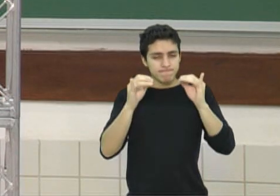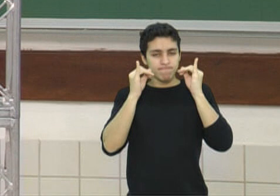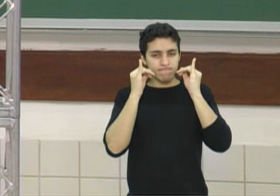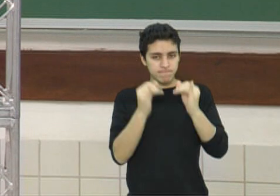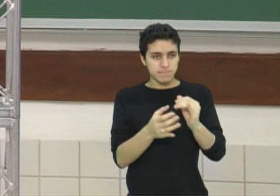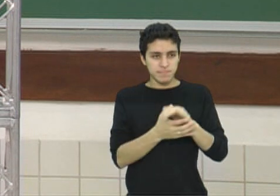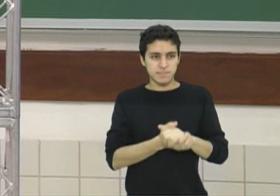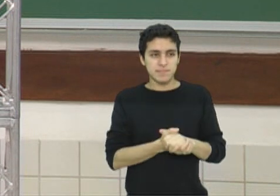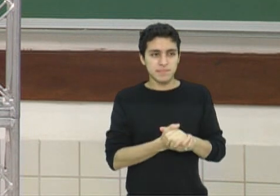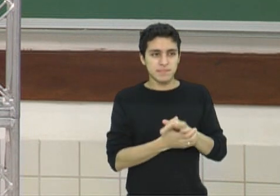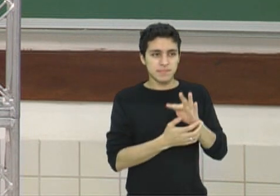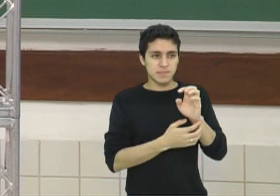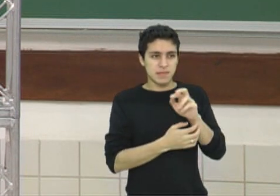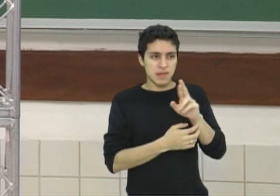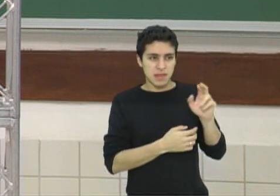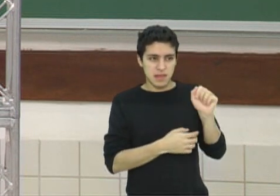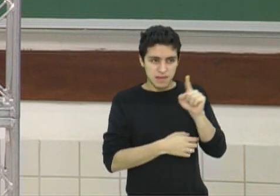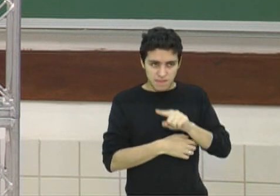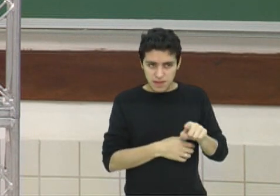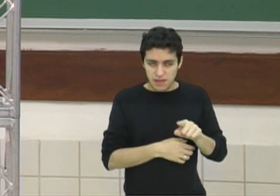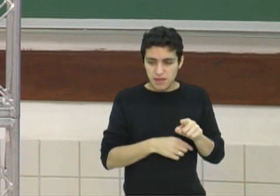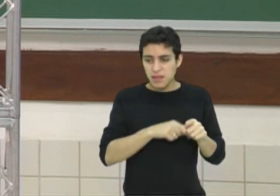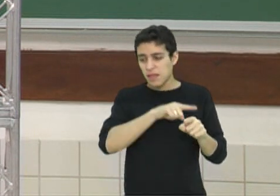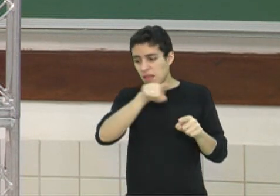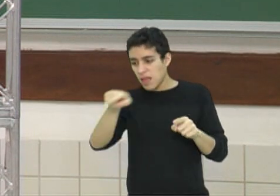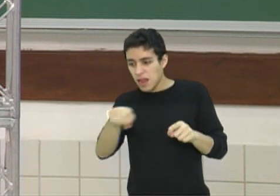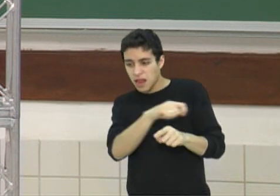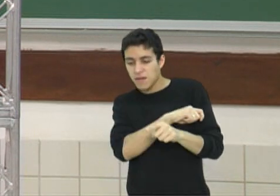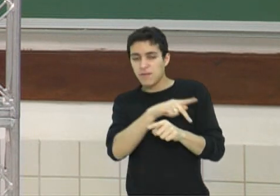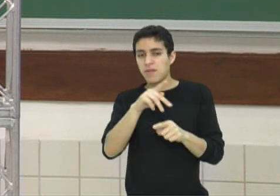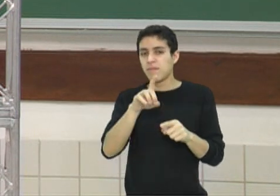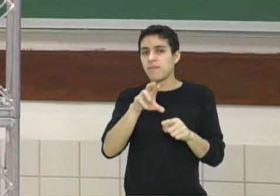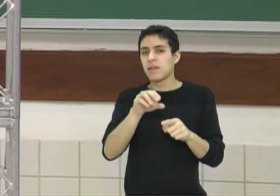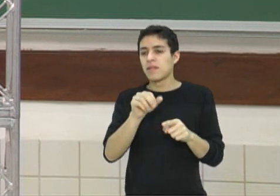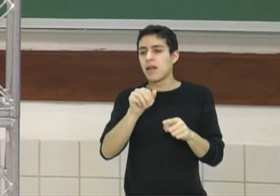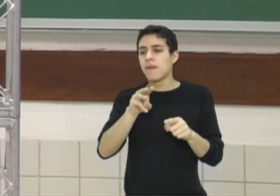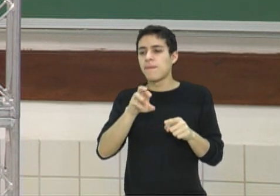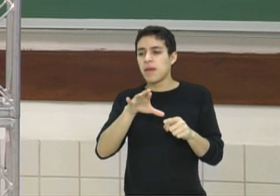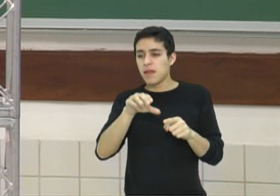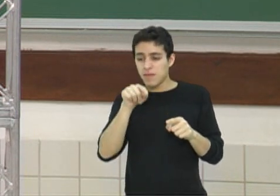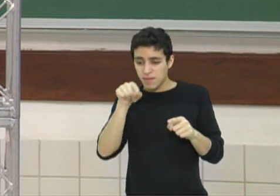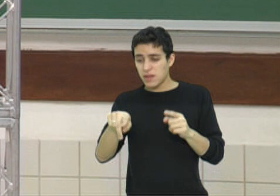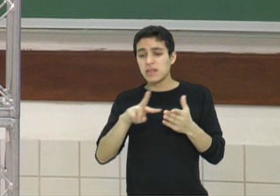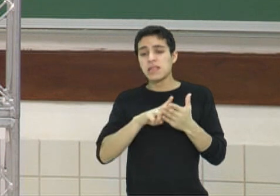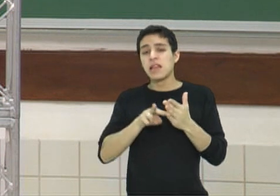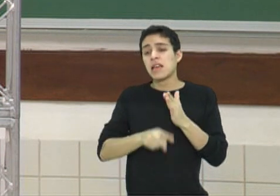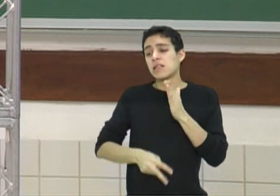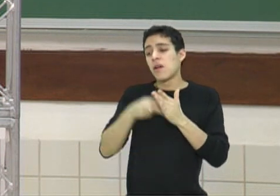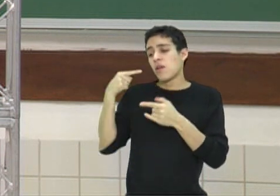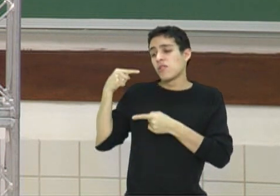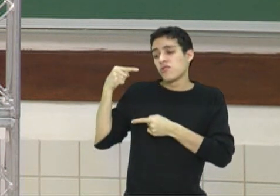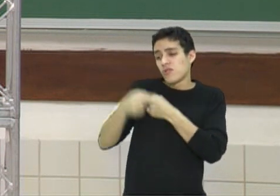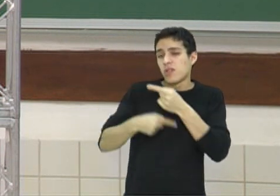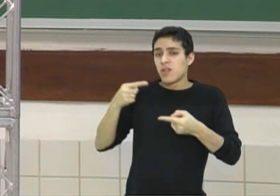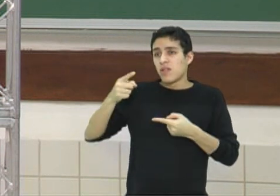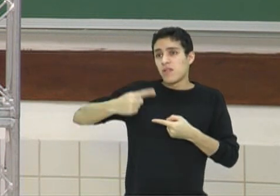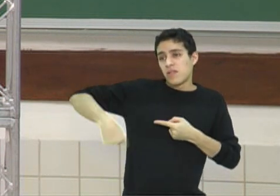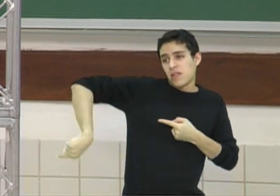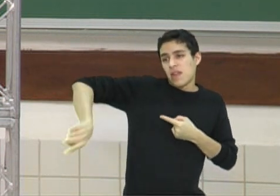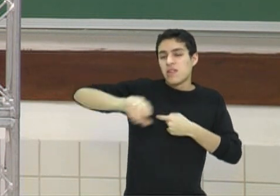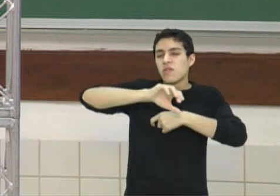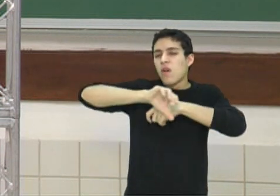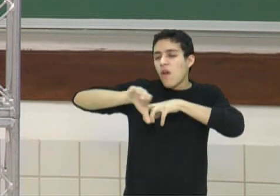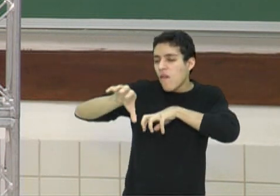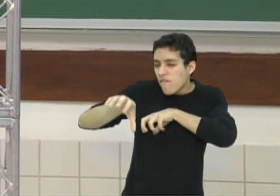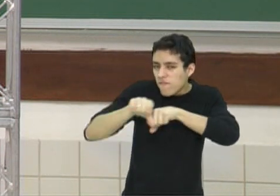Ferraz Almeida Júnior foi aluno de Pedro Américo. E ele já é uma segunda geração dessas academias